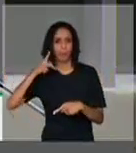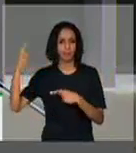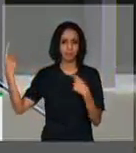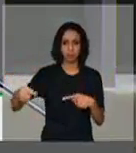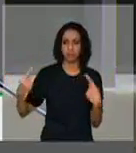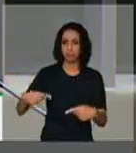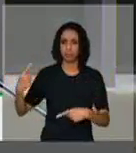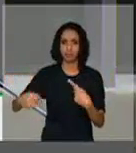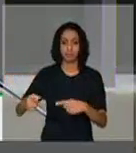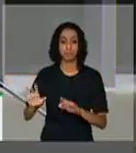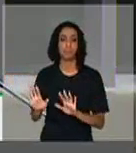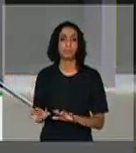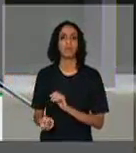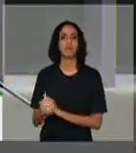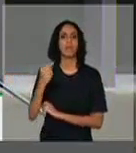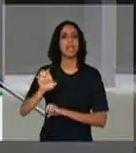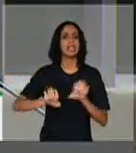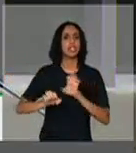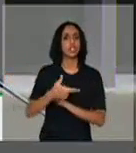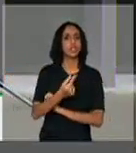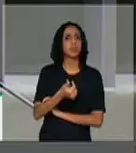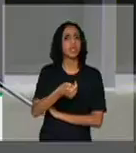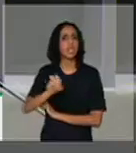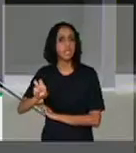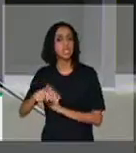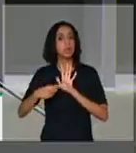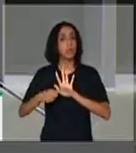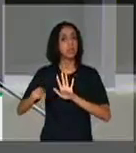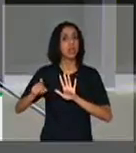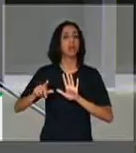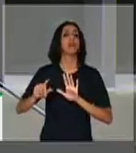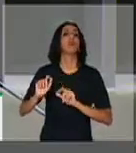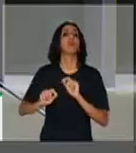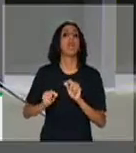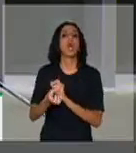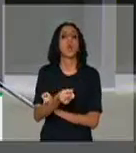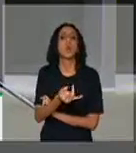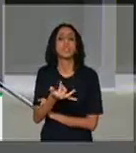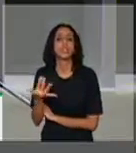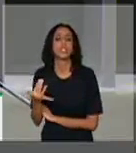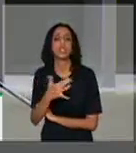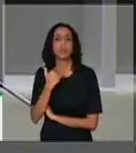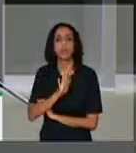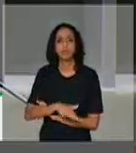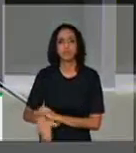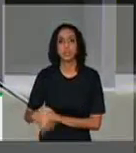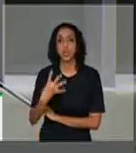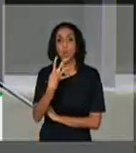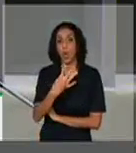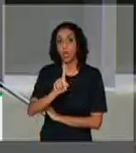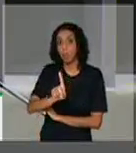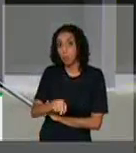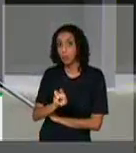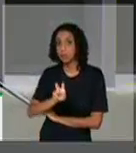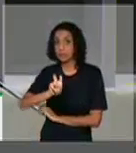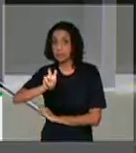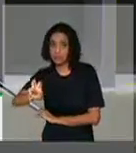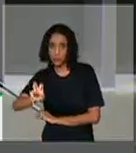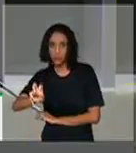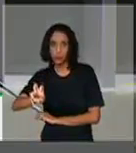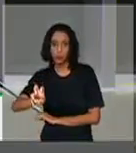Estimativas de 2015 colocam o país com índice de mortalidade infantil de 4,5 por